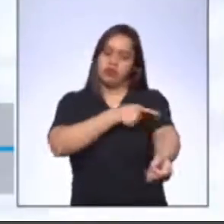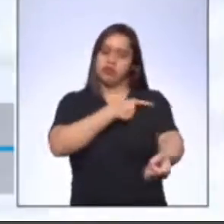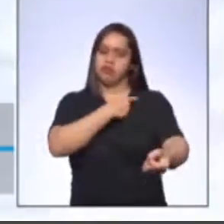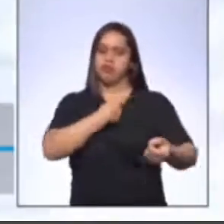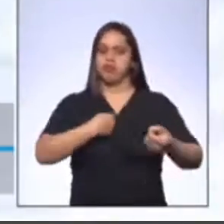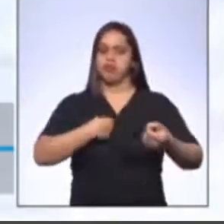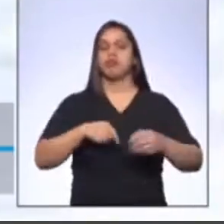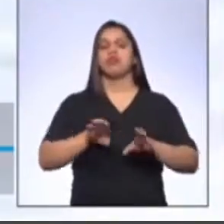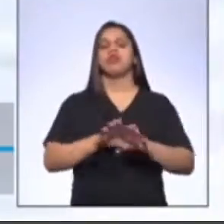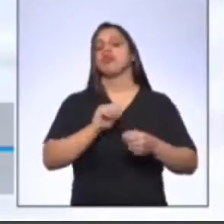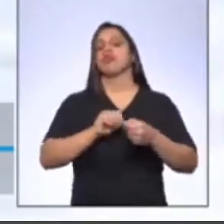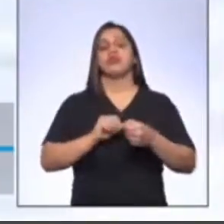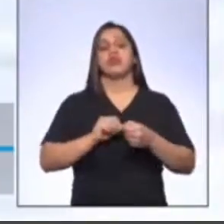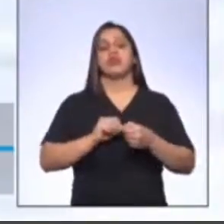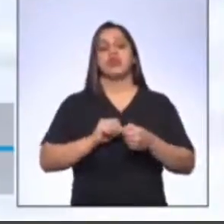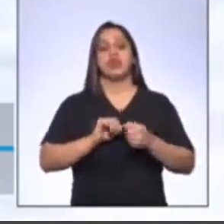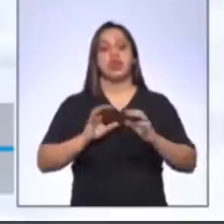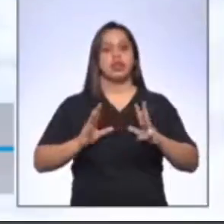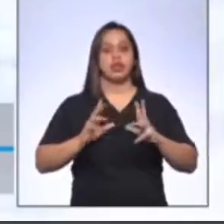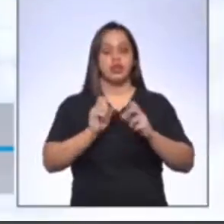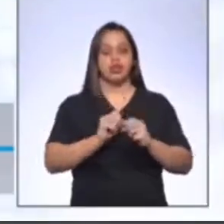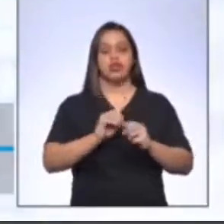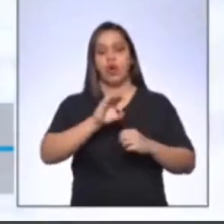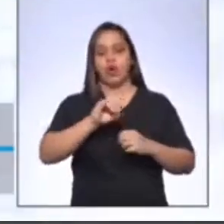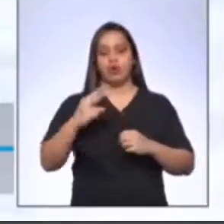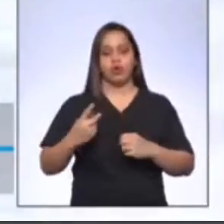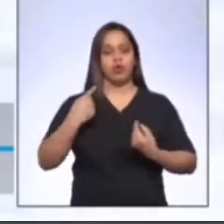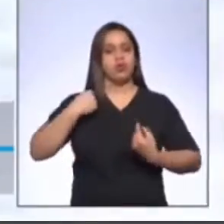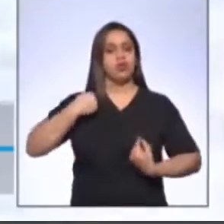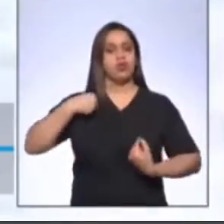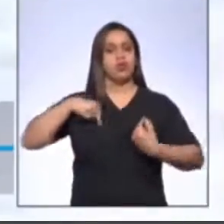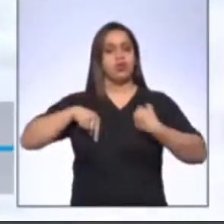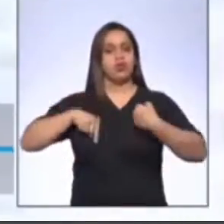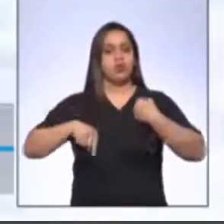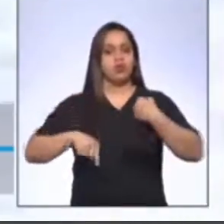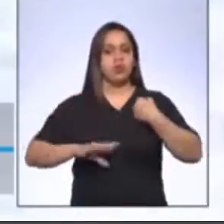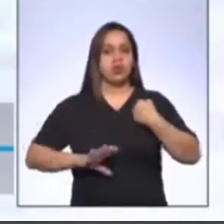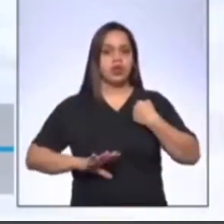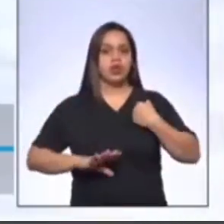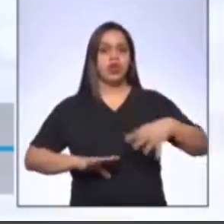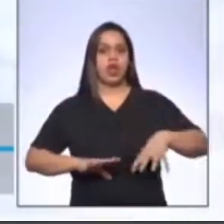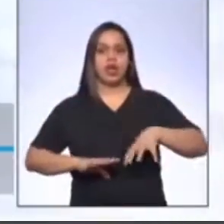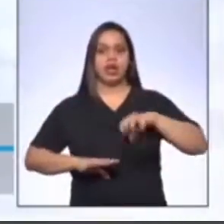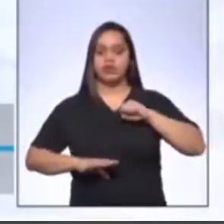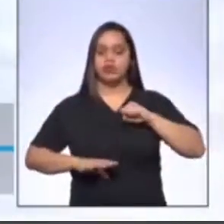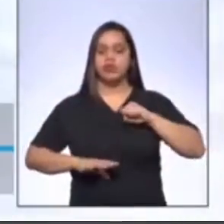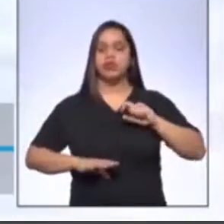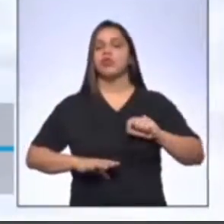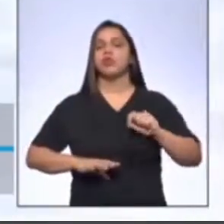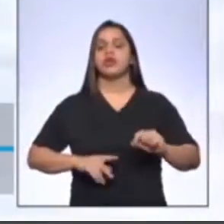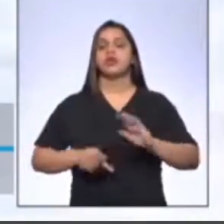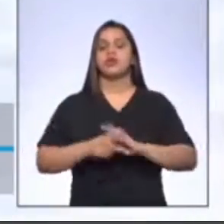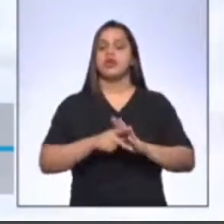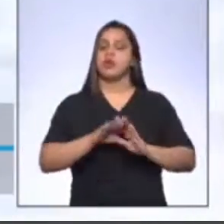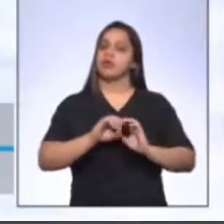ele passa por todas as células deixando nutrientes e aí o que e também vai pegar